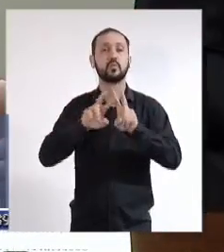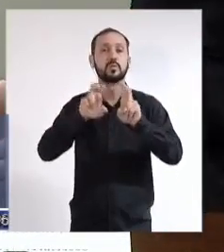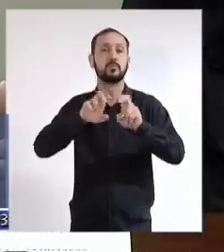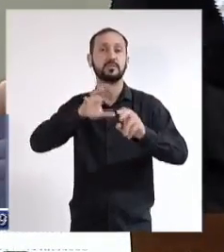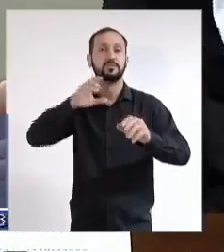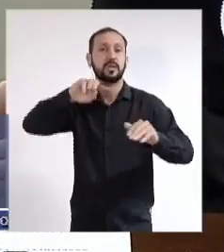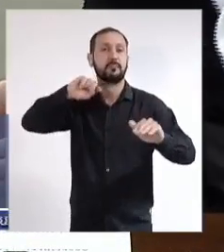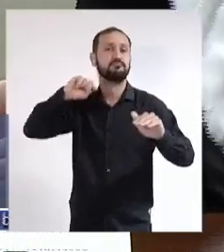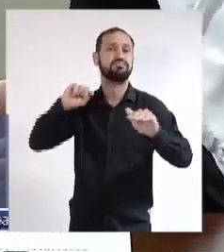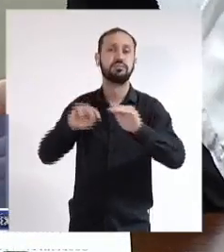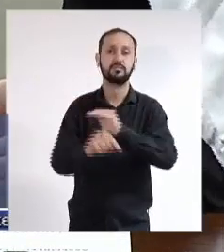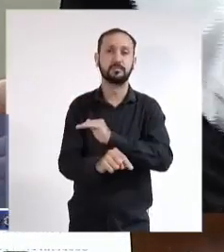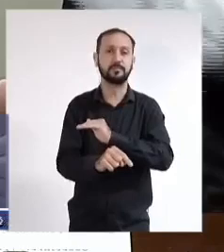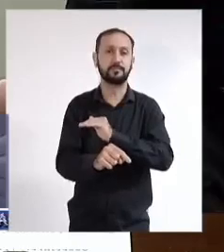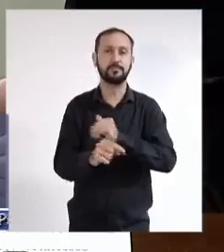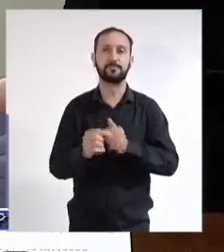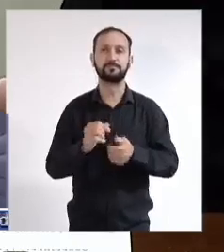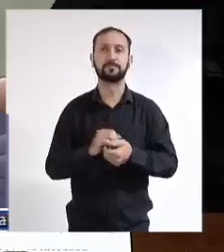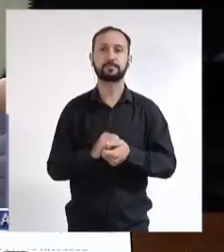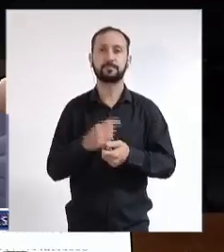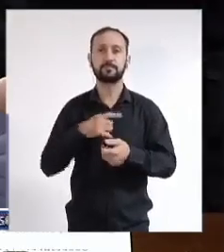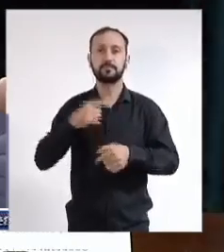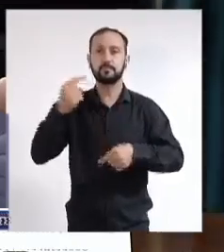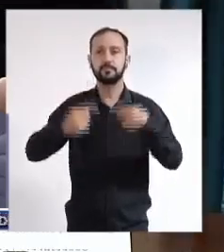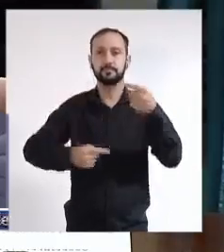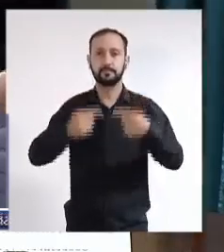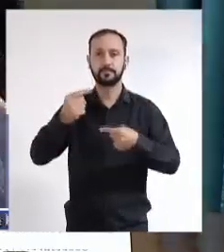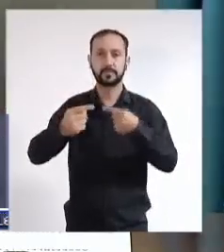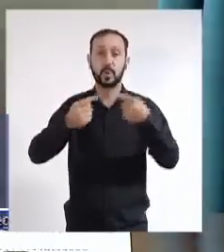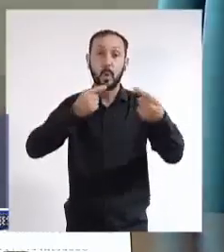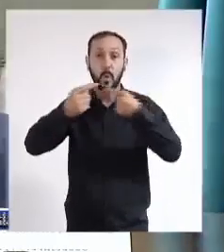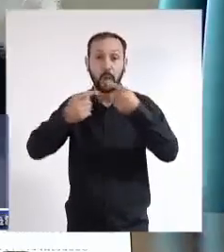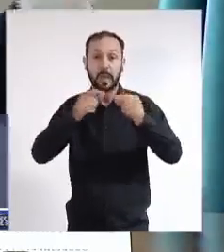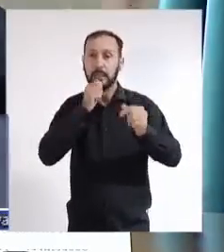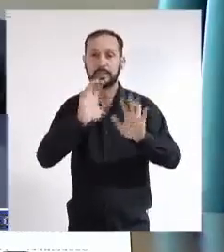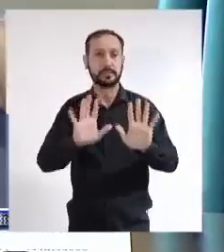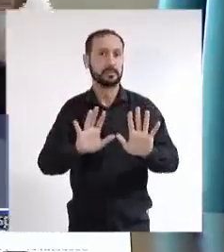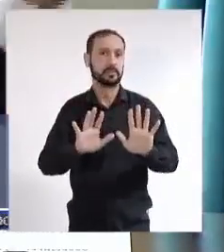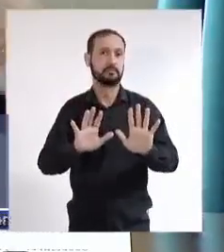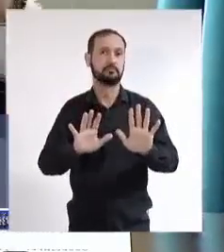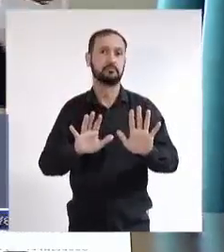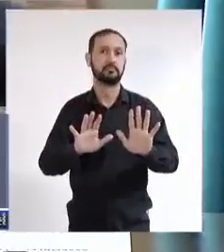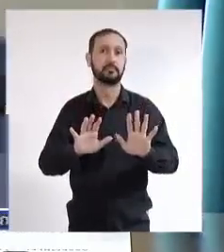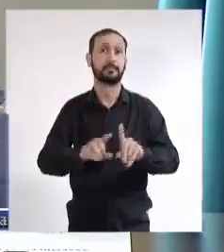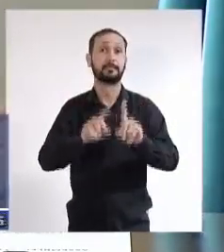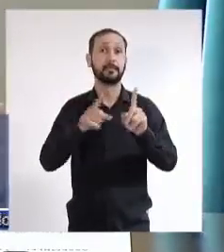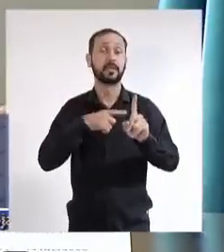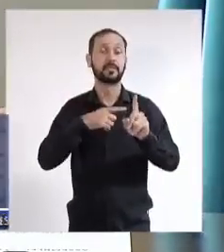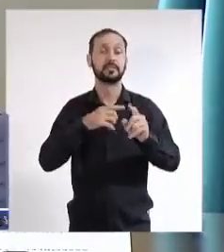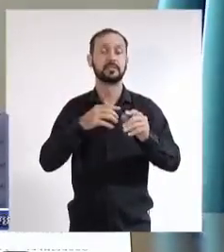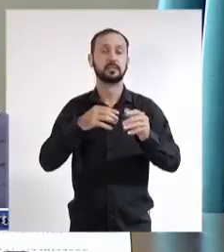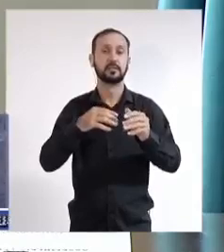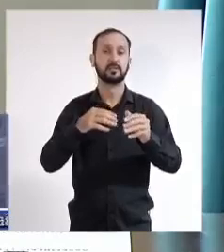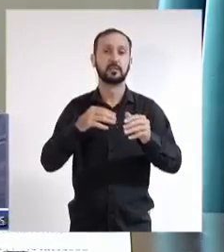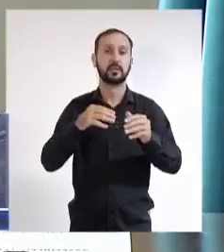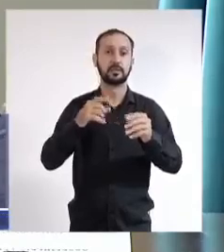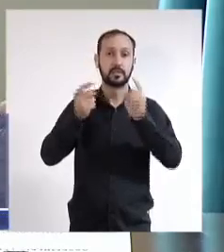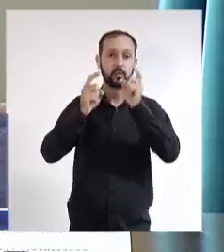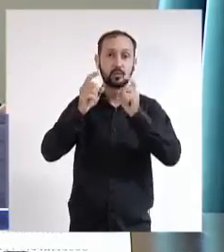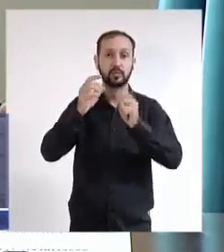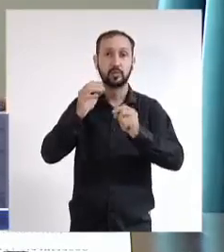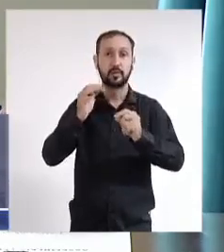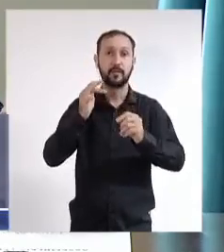aprofundamento é no debate ainda mais que as próximas nós